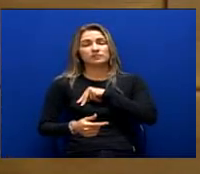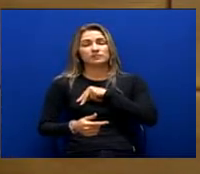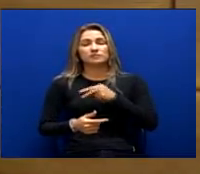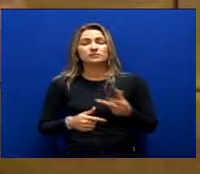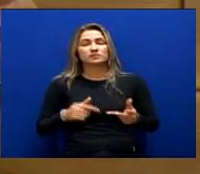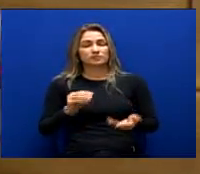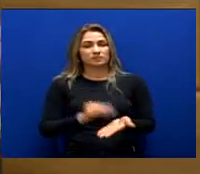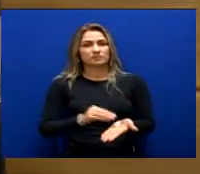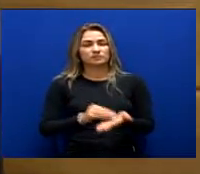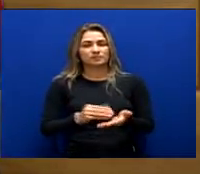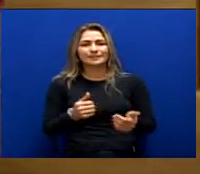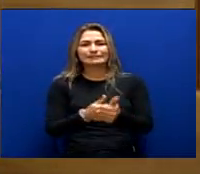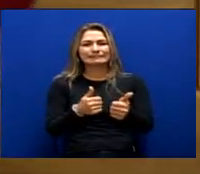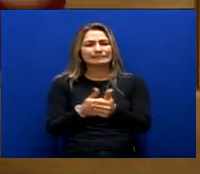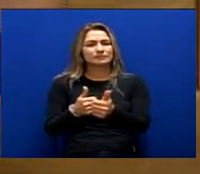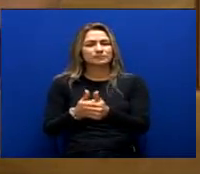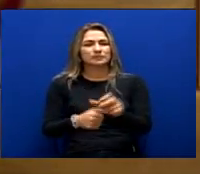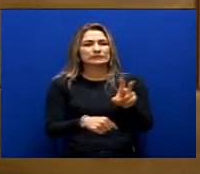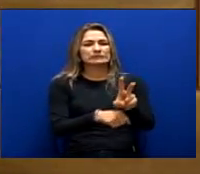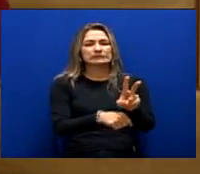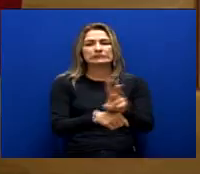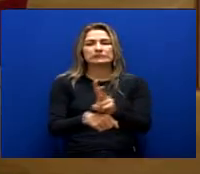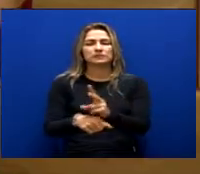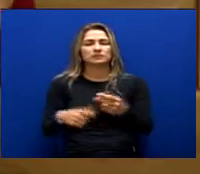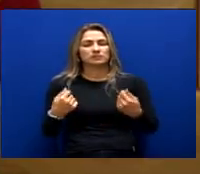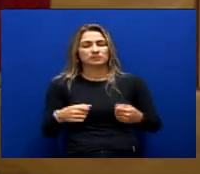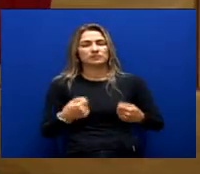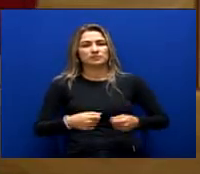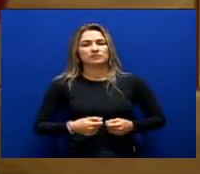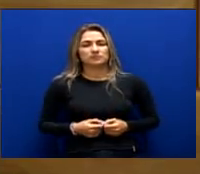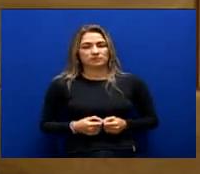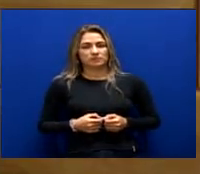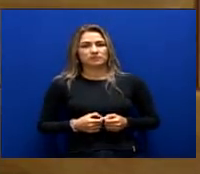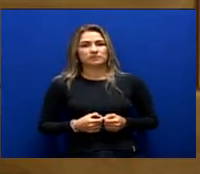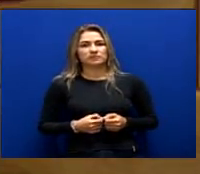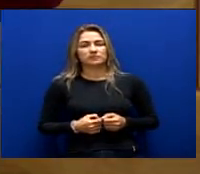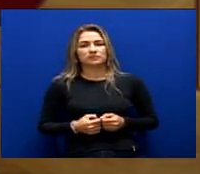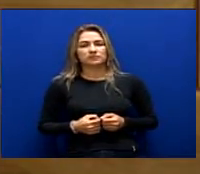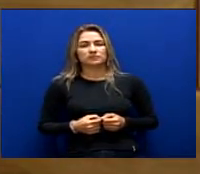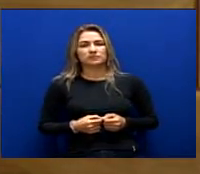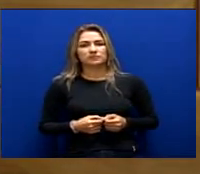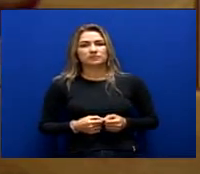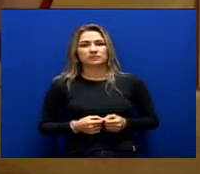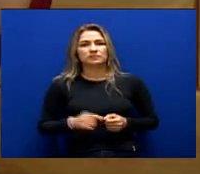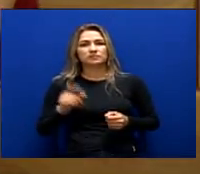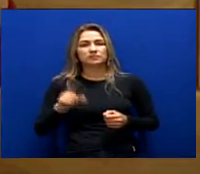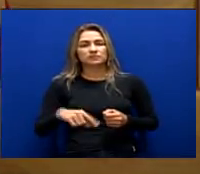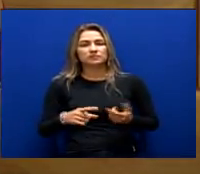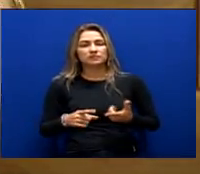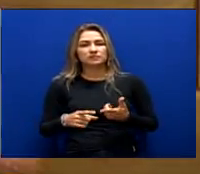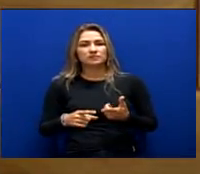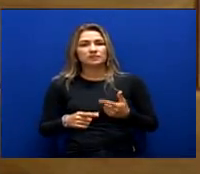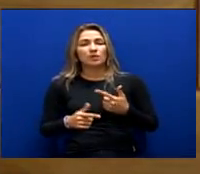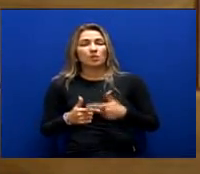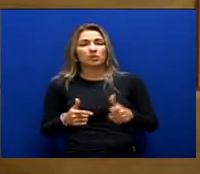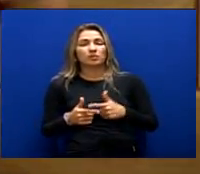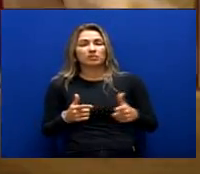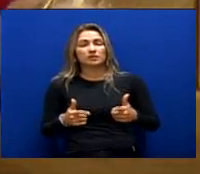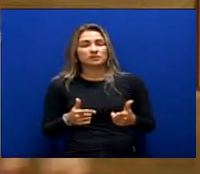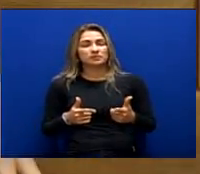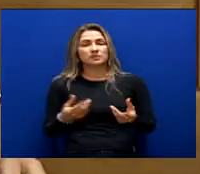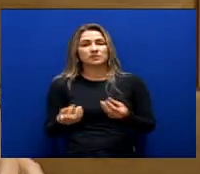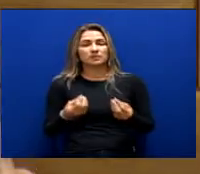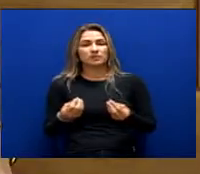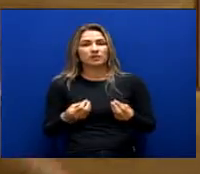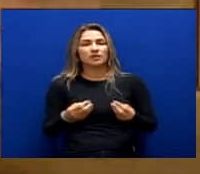então eu me preocupa um pouco essa questão da de desse espalhamento do que está acontecendo porque a fiscalização vai